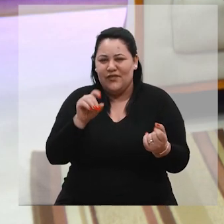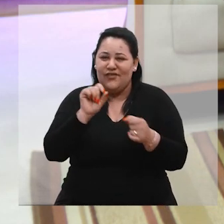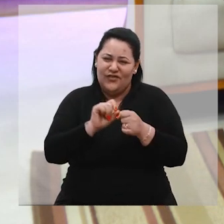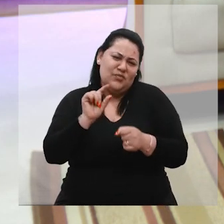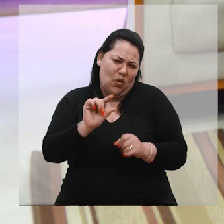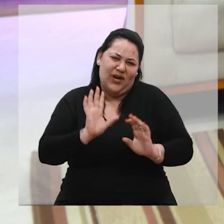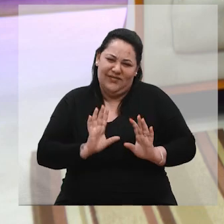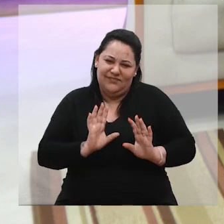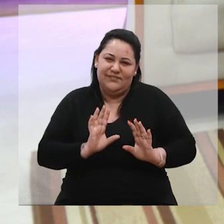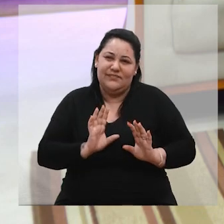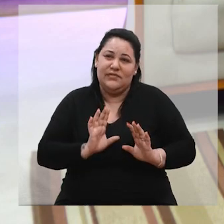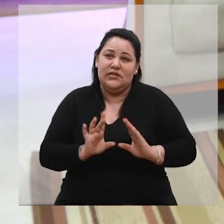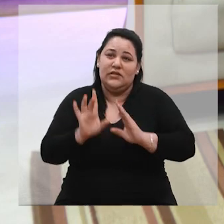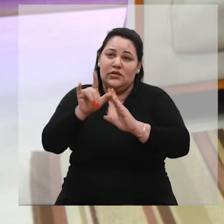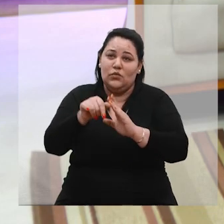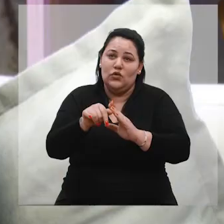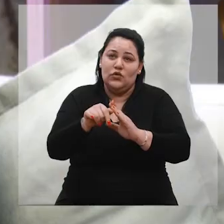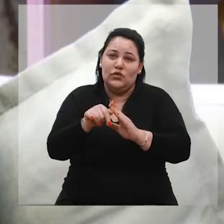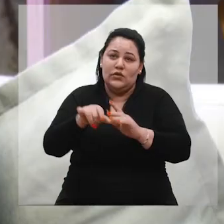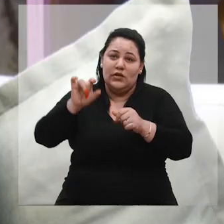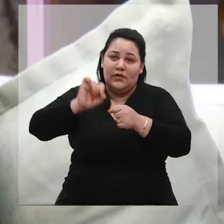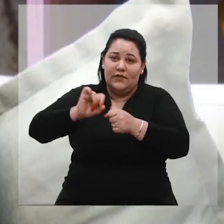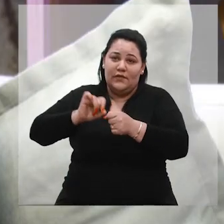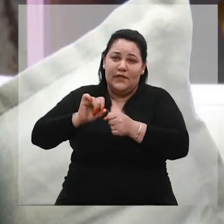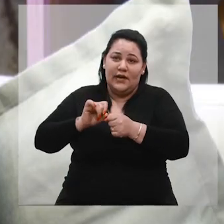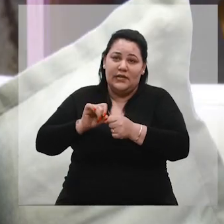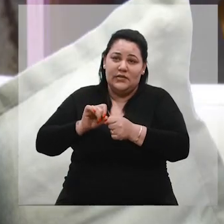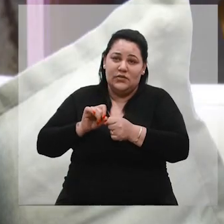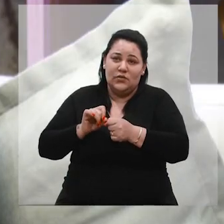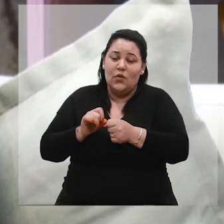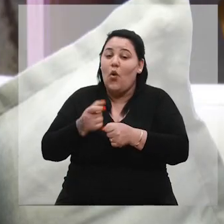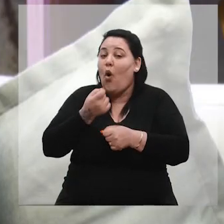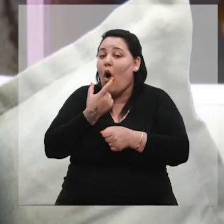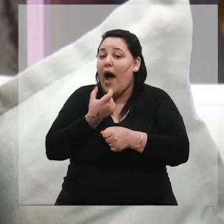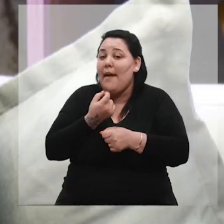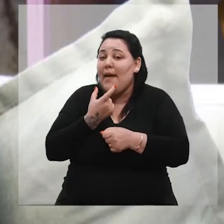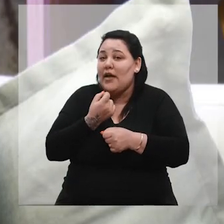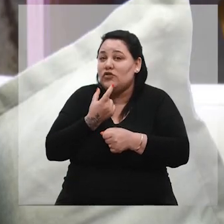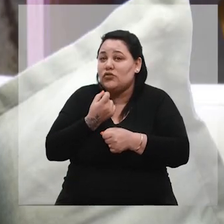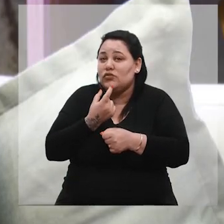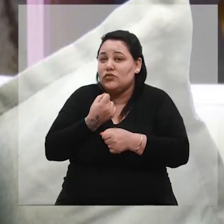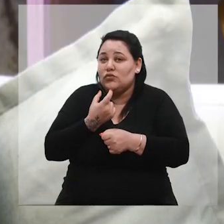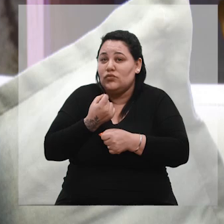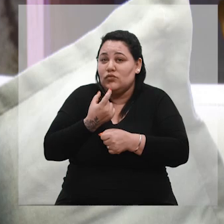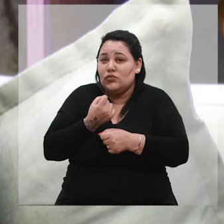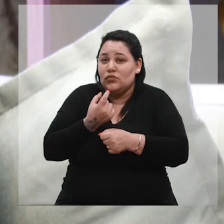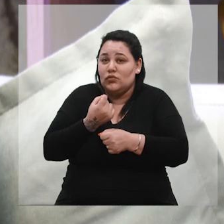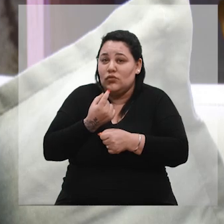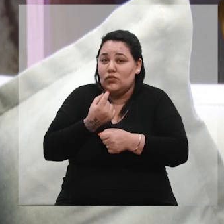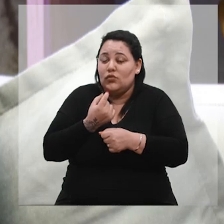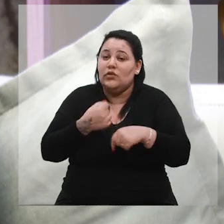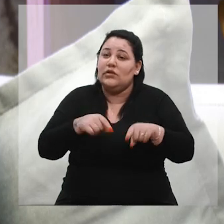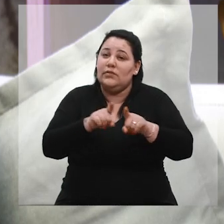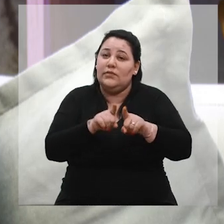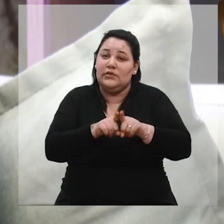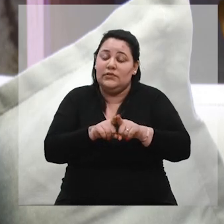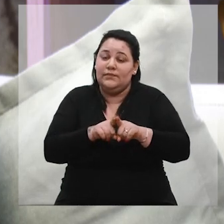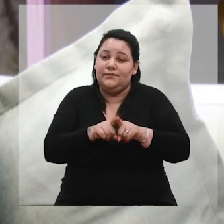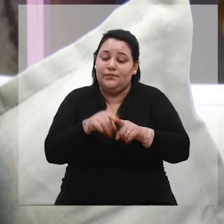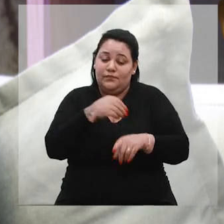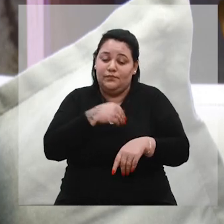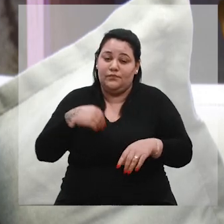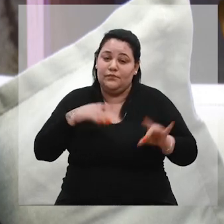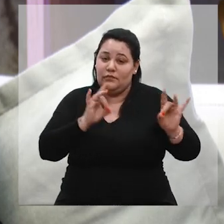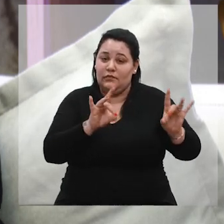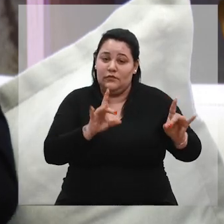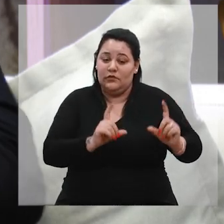né? E depois disso eu faço uma quimio oral ainda, com tamoxifeno, né? Que o meu